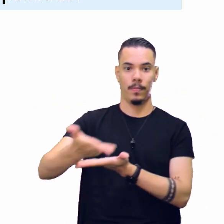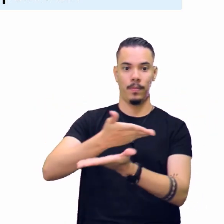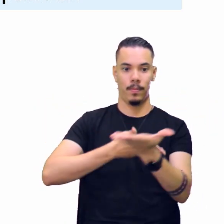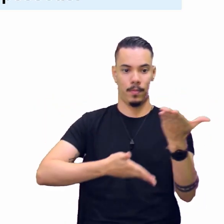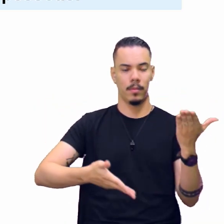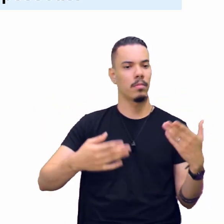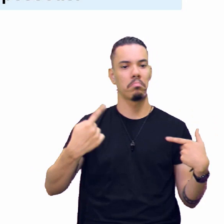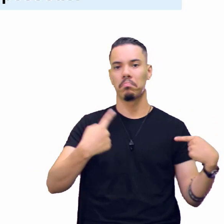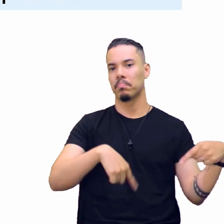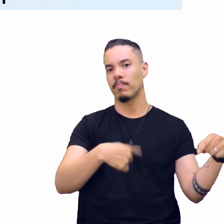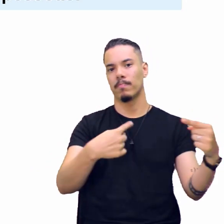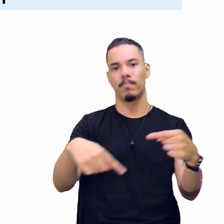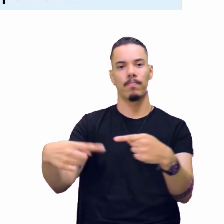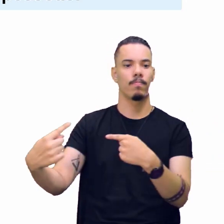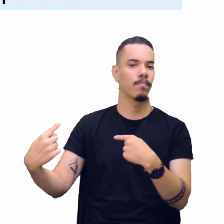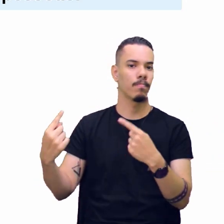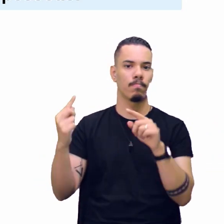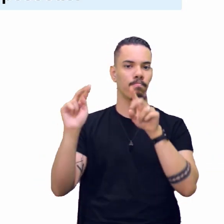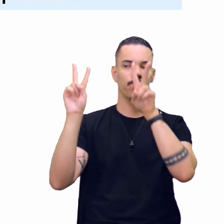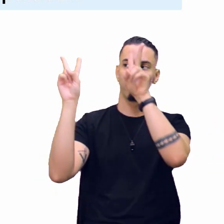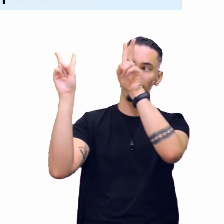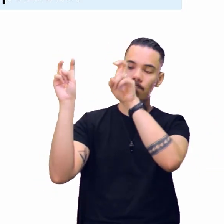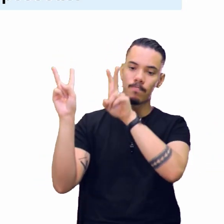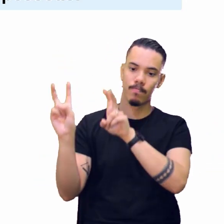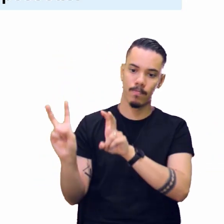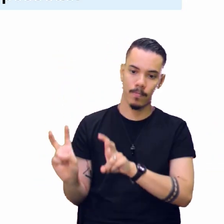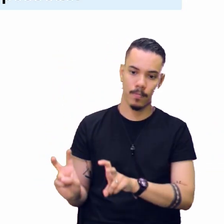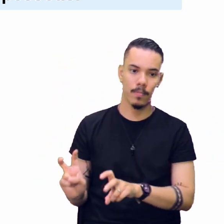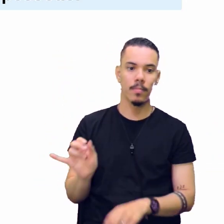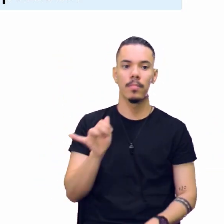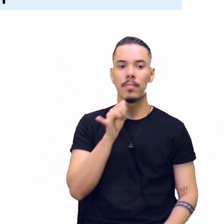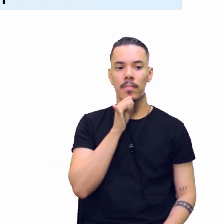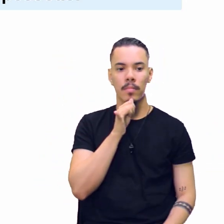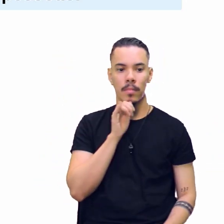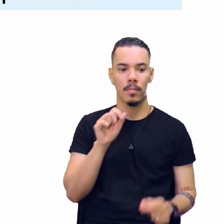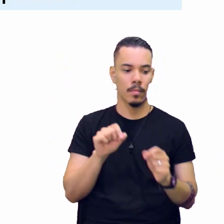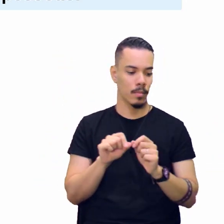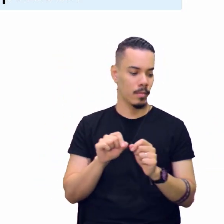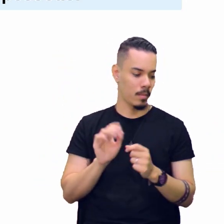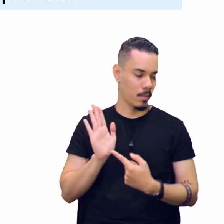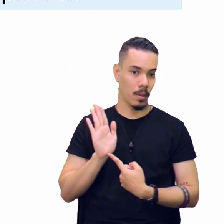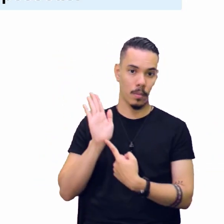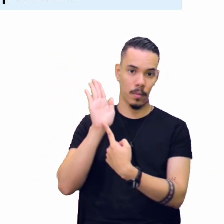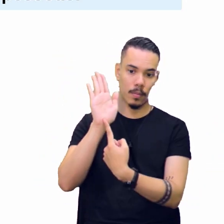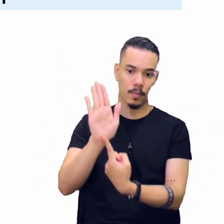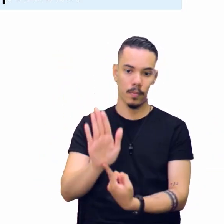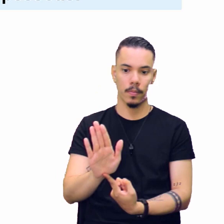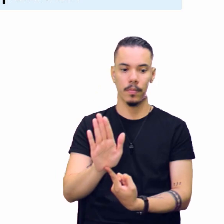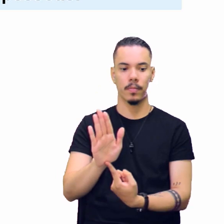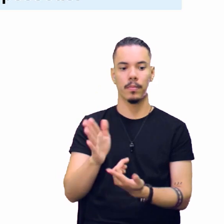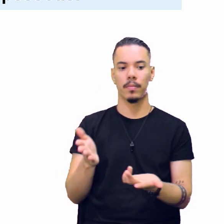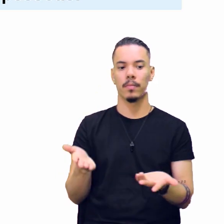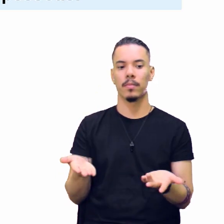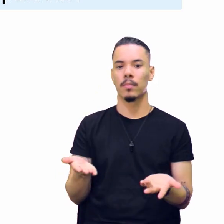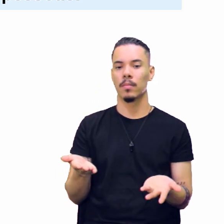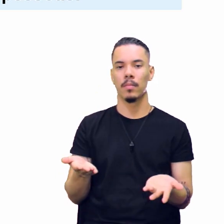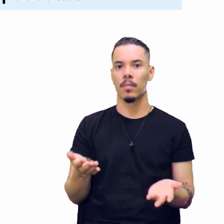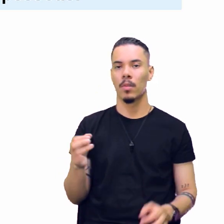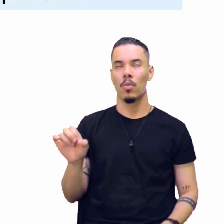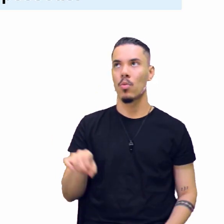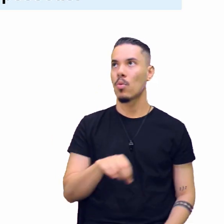assim, discutindo um assunto, quando você vai fazer uma apresentação, vamos ver um outro